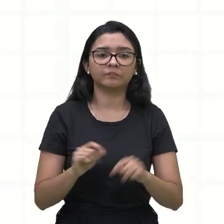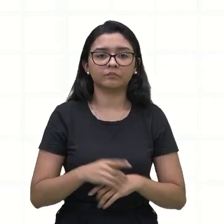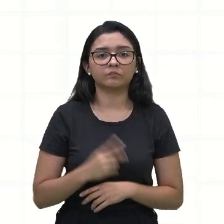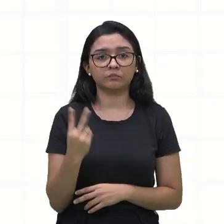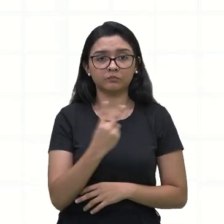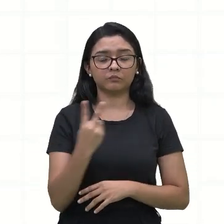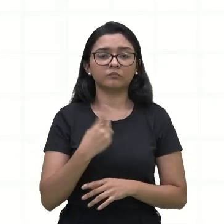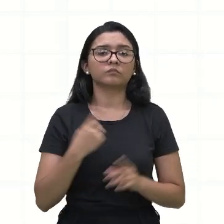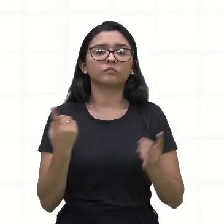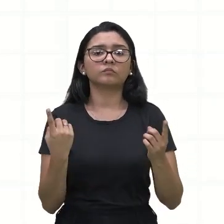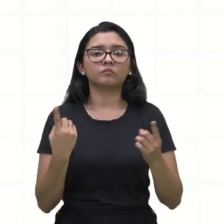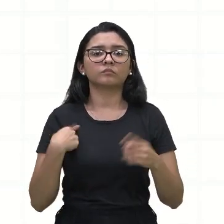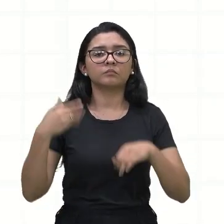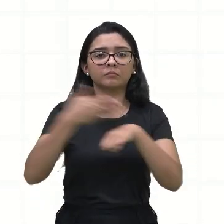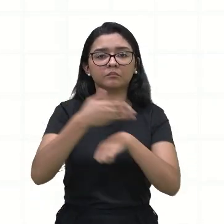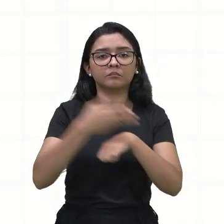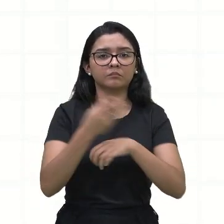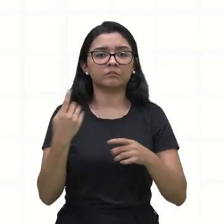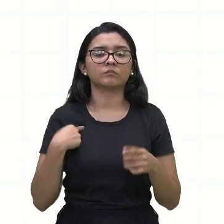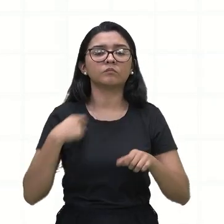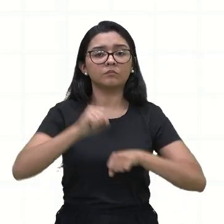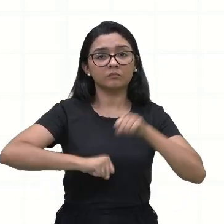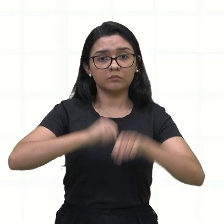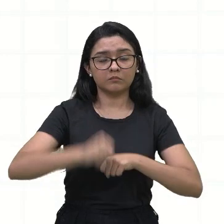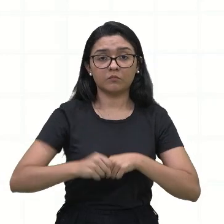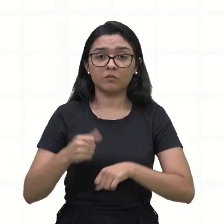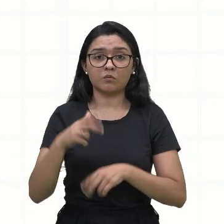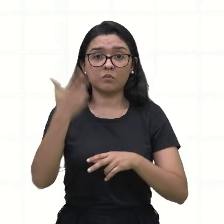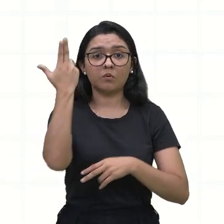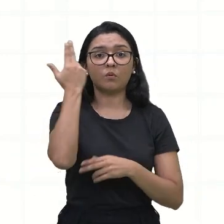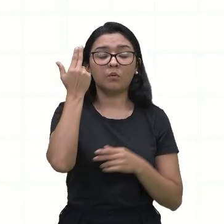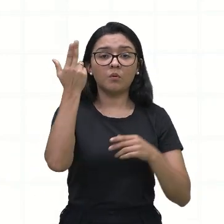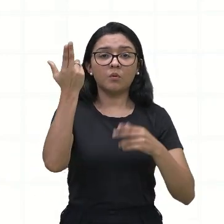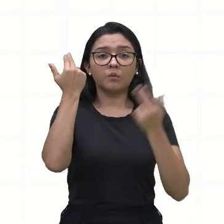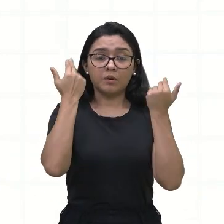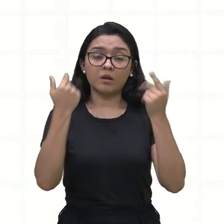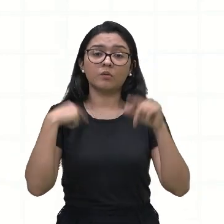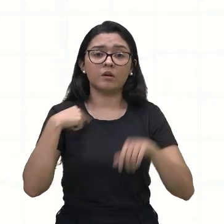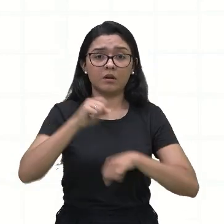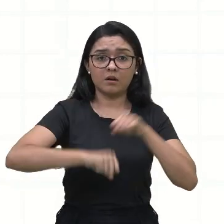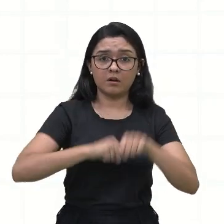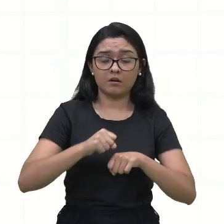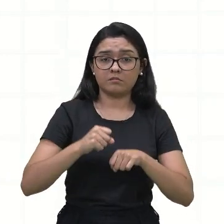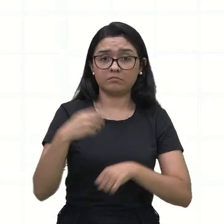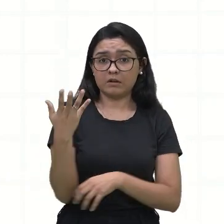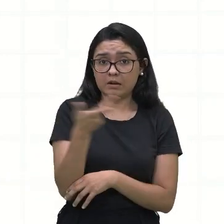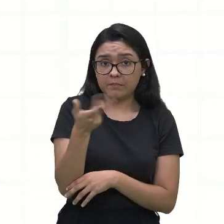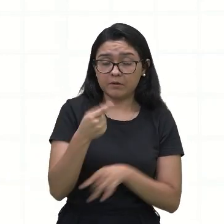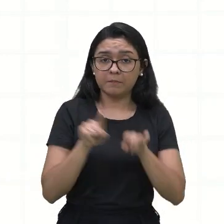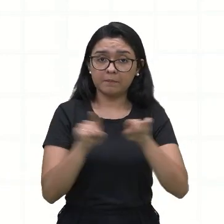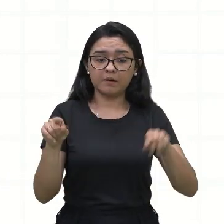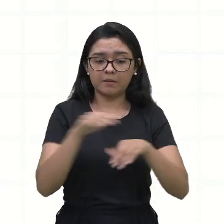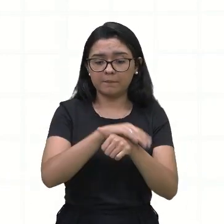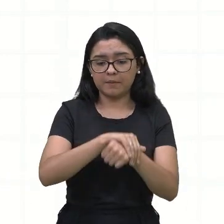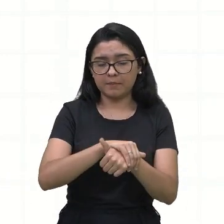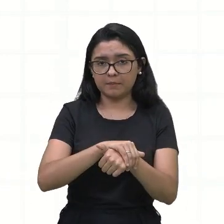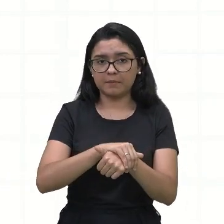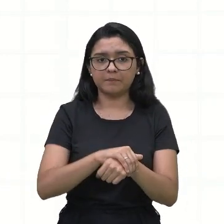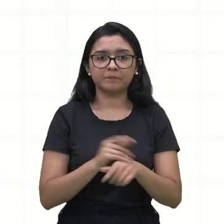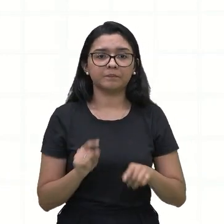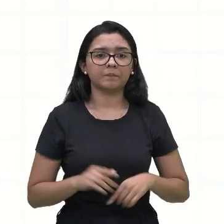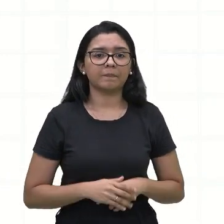decidiram participar de uma corrida. O coelho era veloz, enquanto a tartaruga, olha só, temos aqui mais um